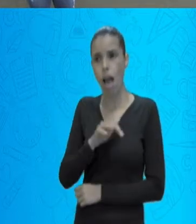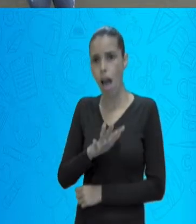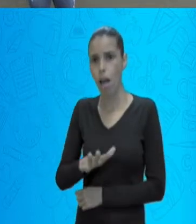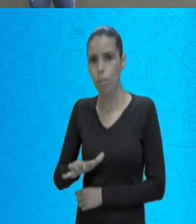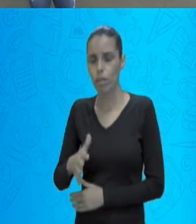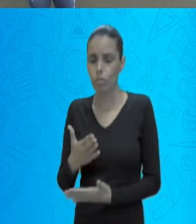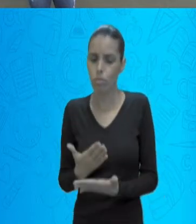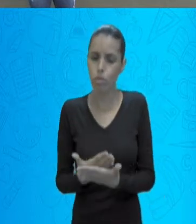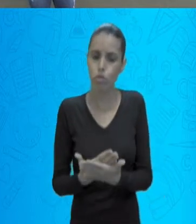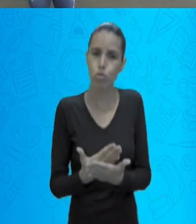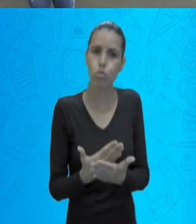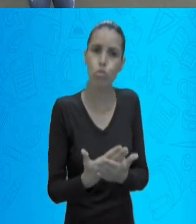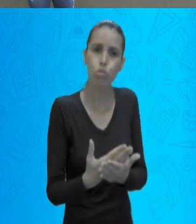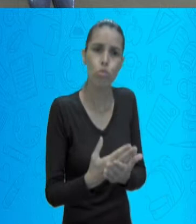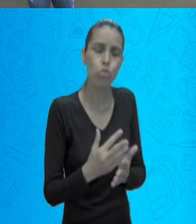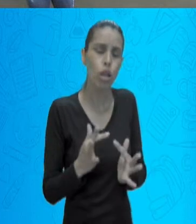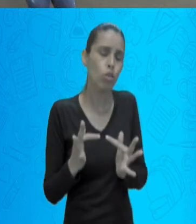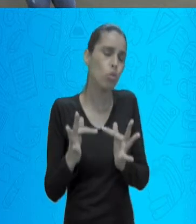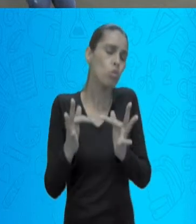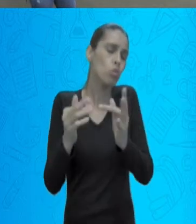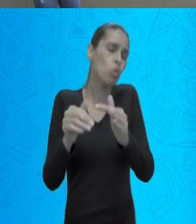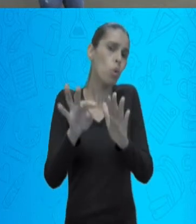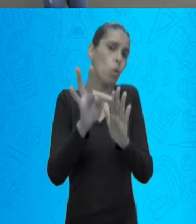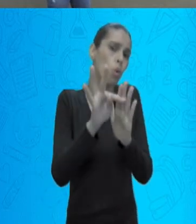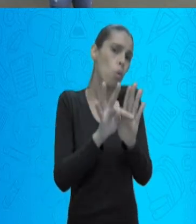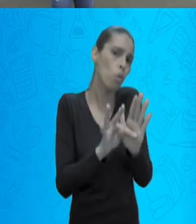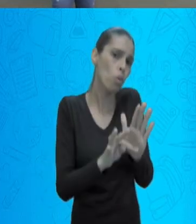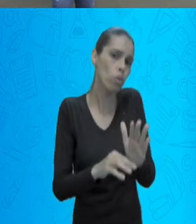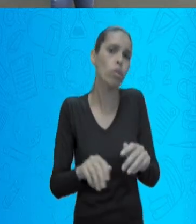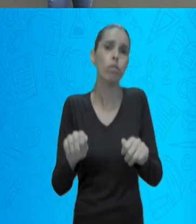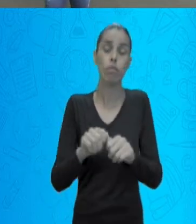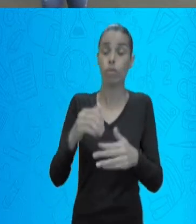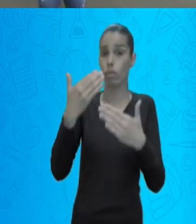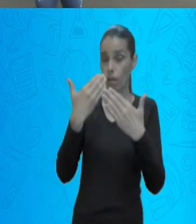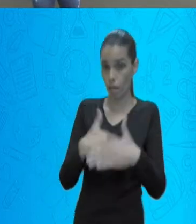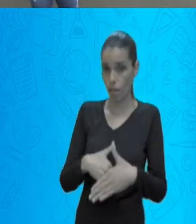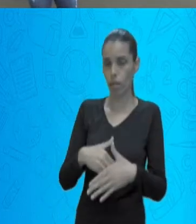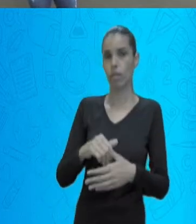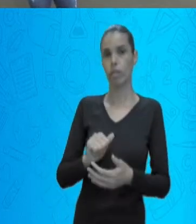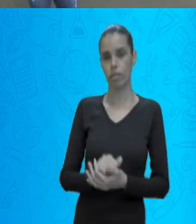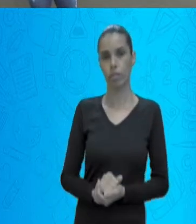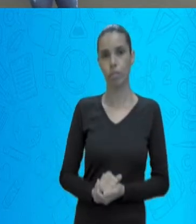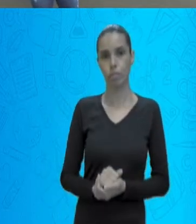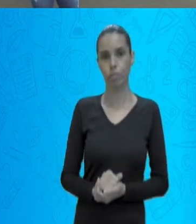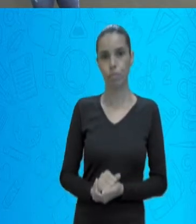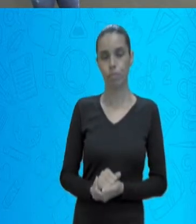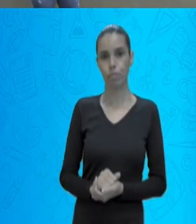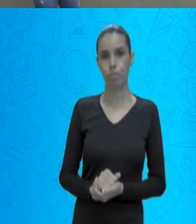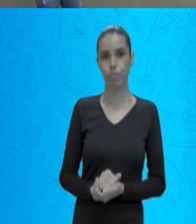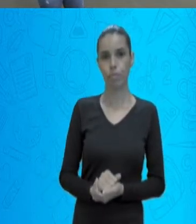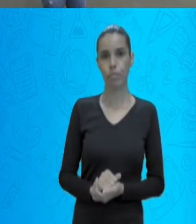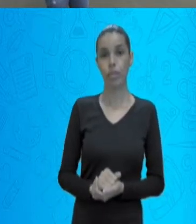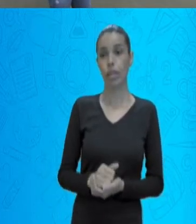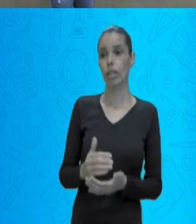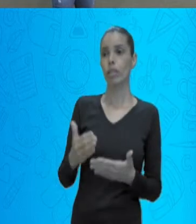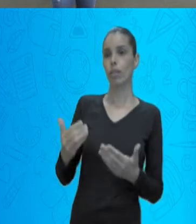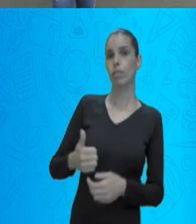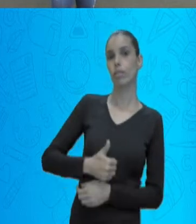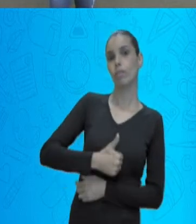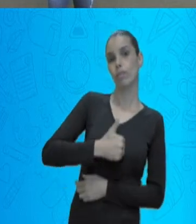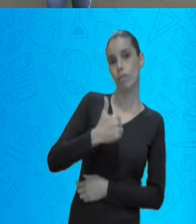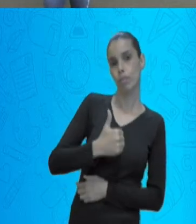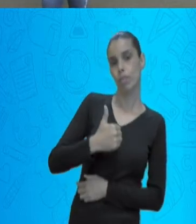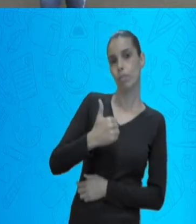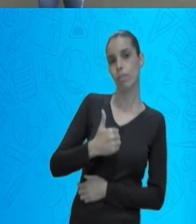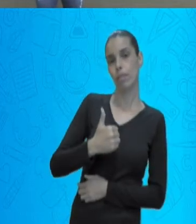os capítulos quando ela vai fazer a avaliação. E aqui tem alguém dizendo para Maria, Maria, estuda todos os